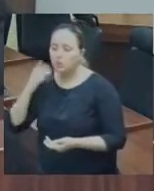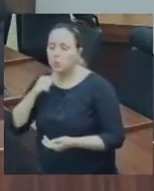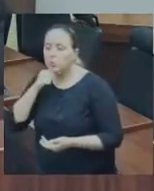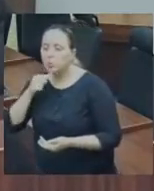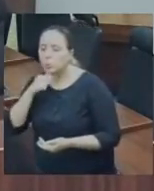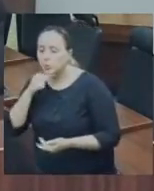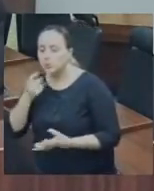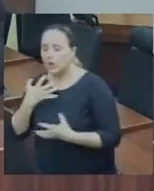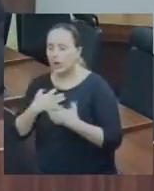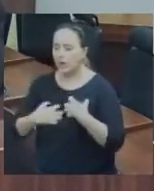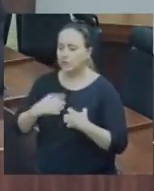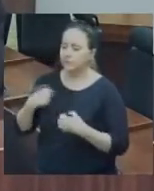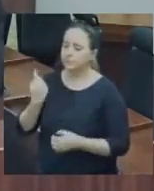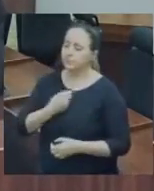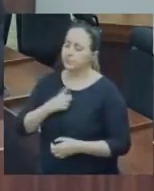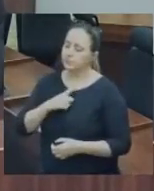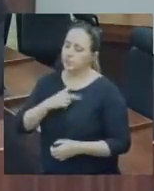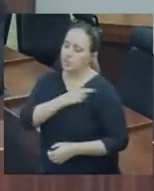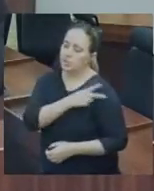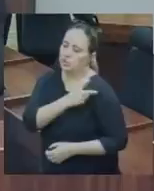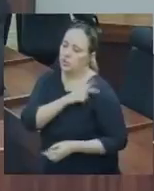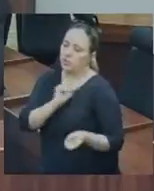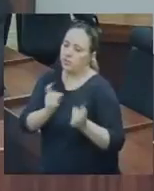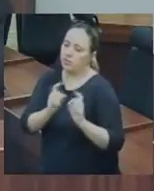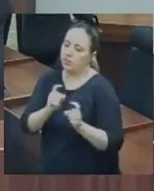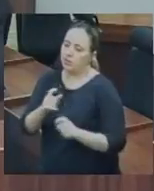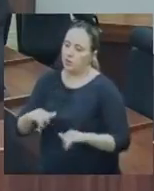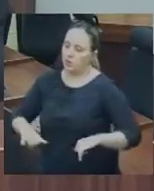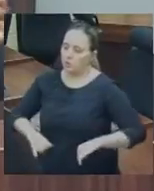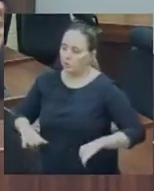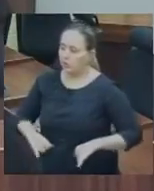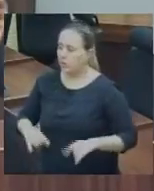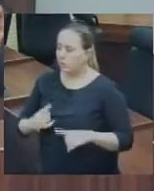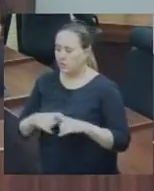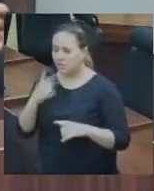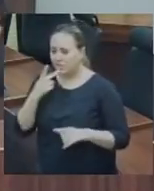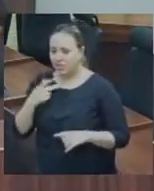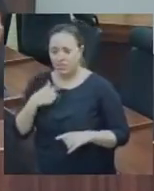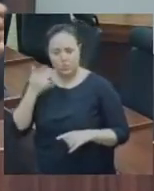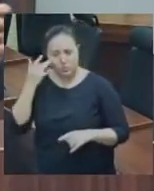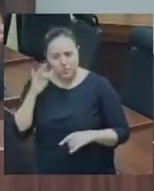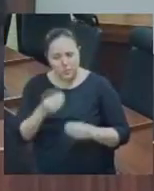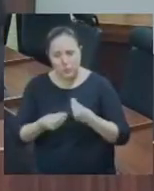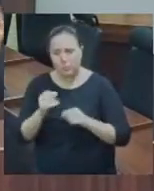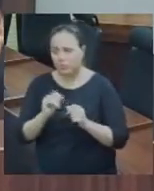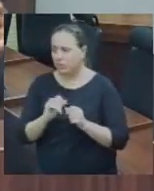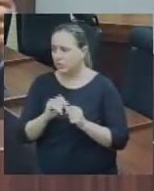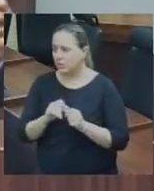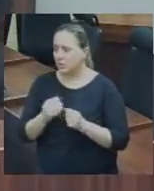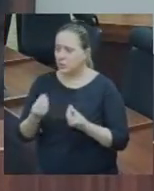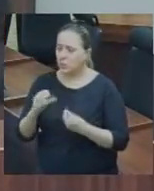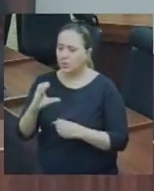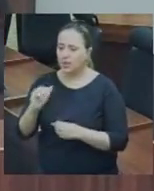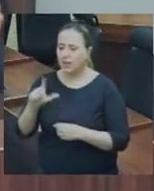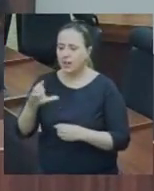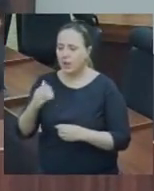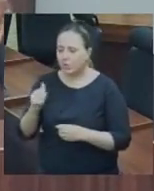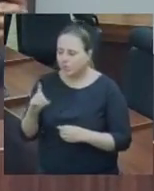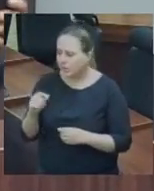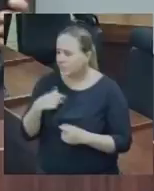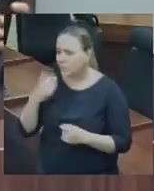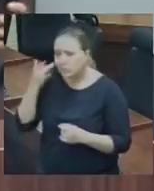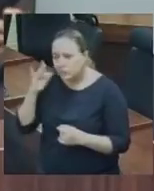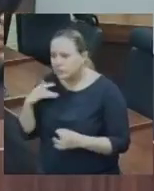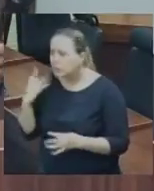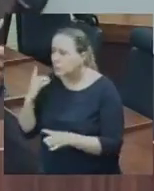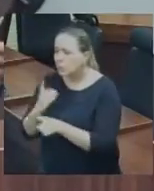passava a a chefe administrativa da procuradoria porque ela disse olha não sei como fazer aqui essa calçadas não não estamos